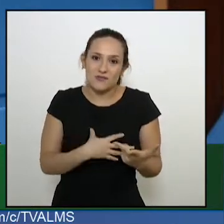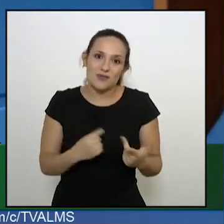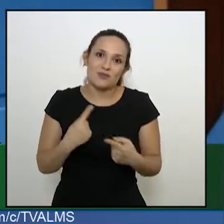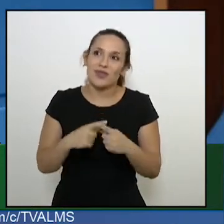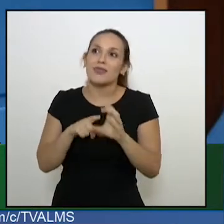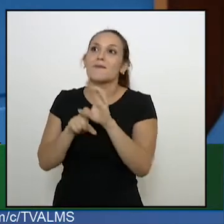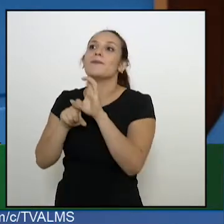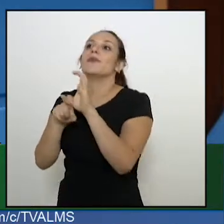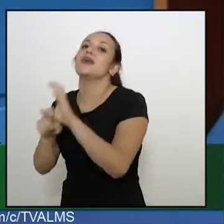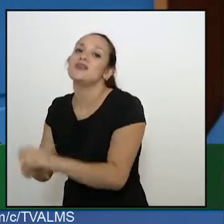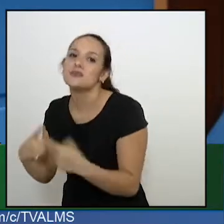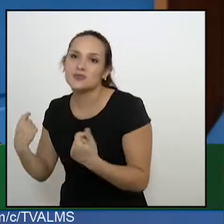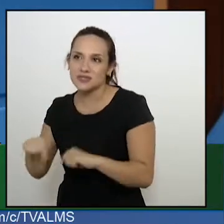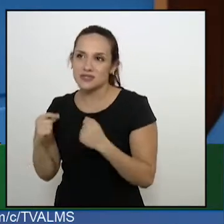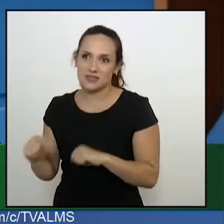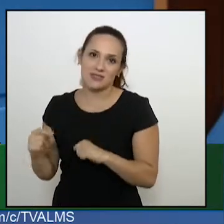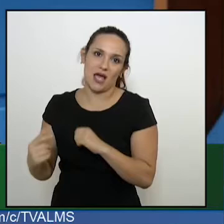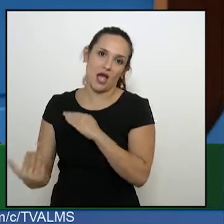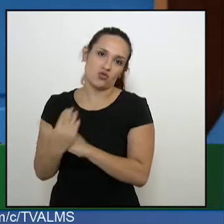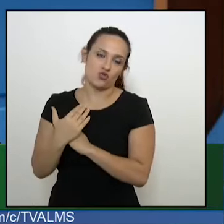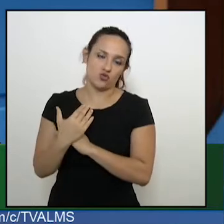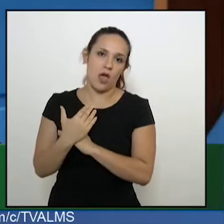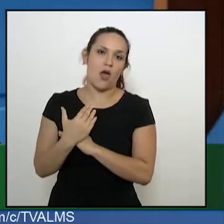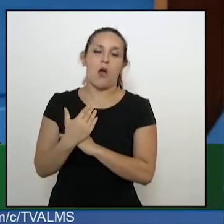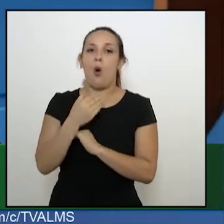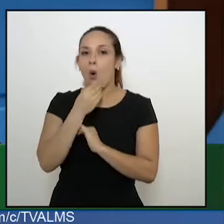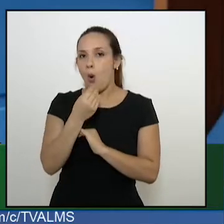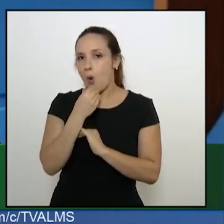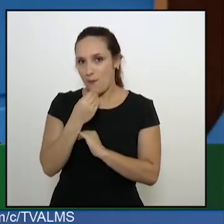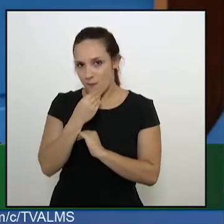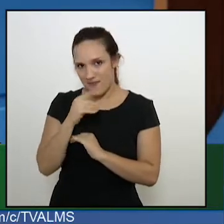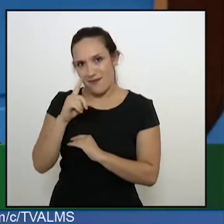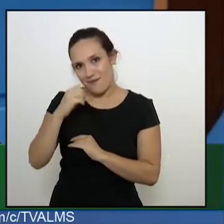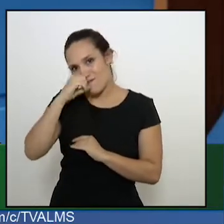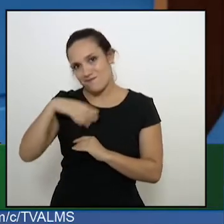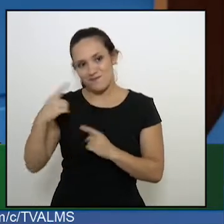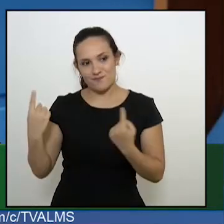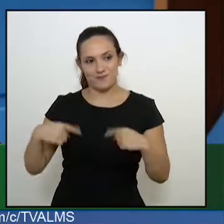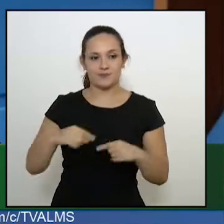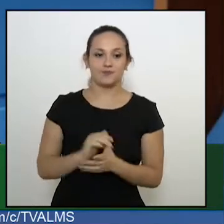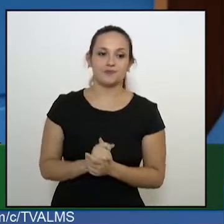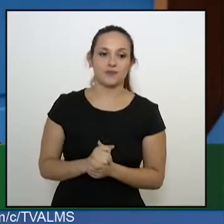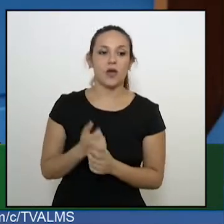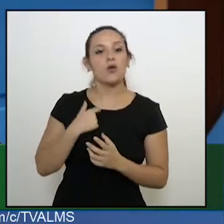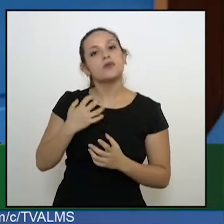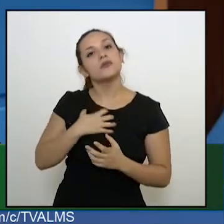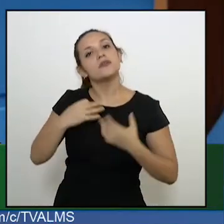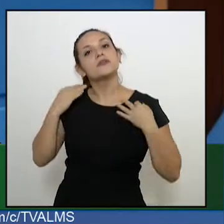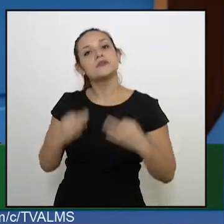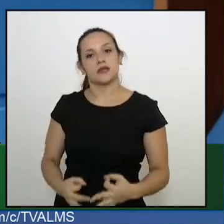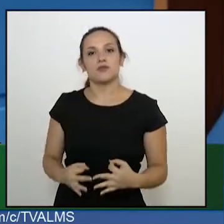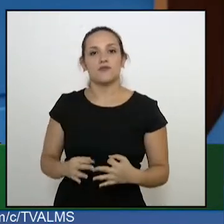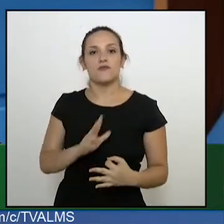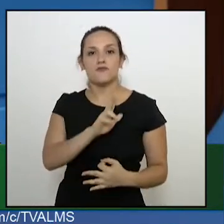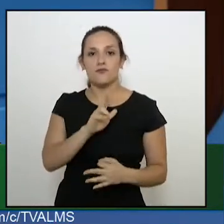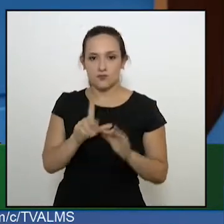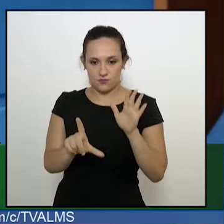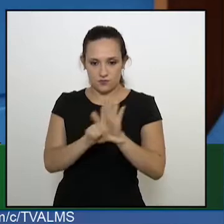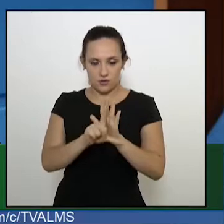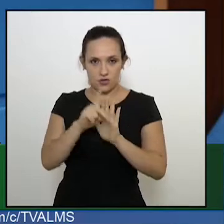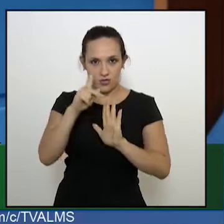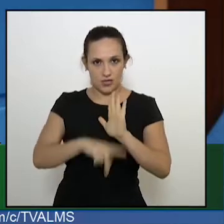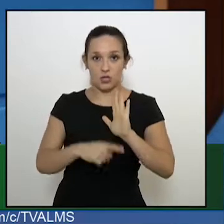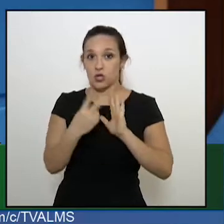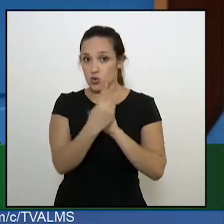agressor. Então, foram 2 projetos que trouxe para essa Casa de Lei e que eu tenho certeza que vai contribuir para que a